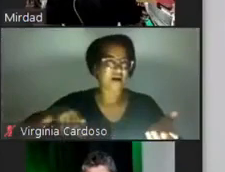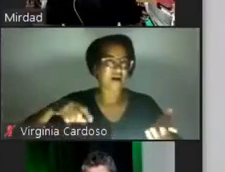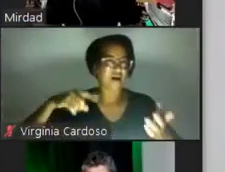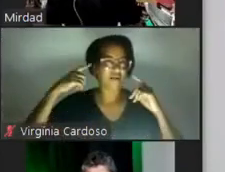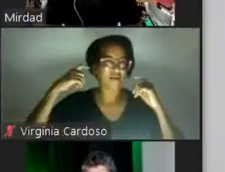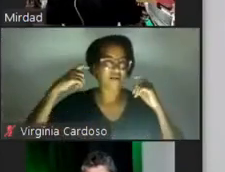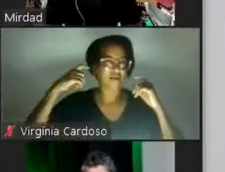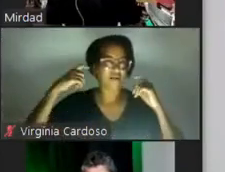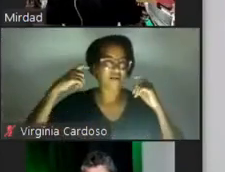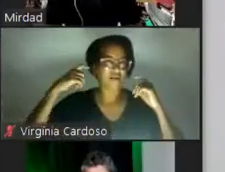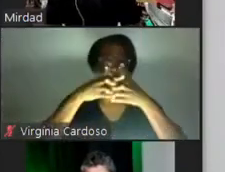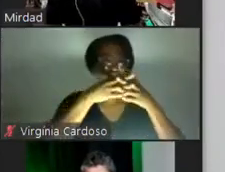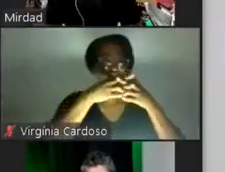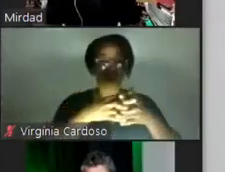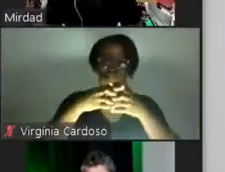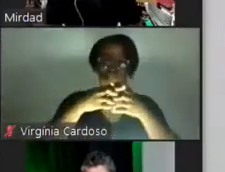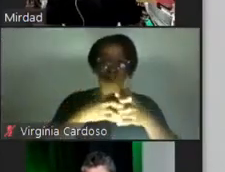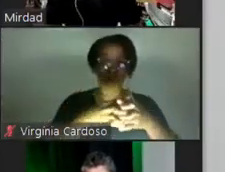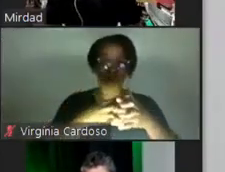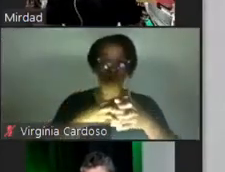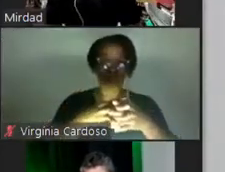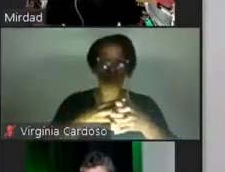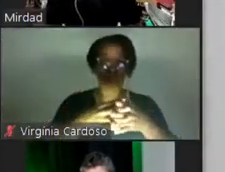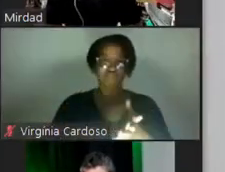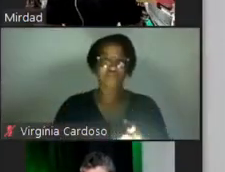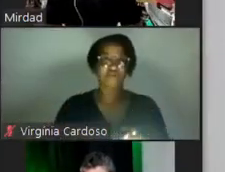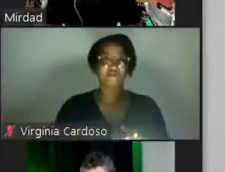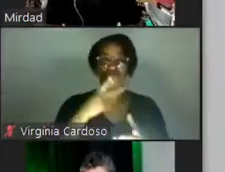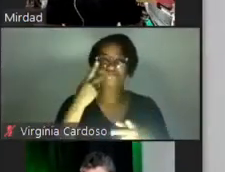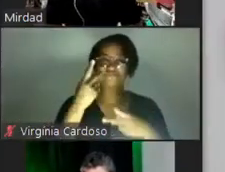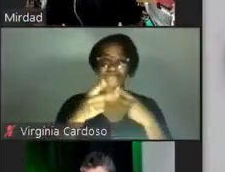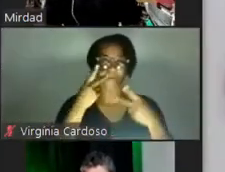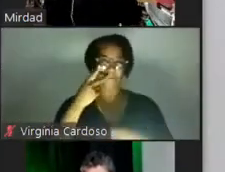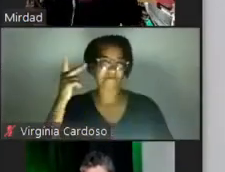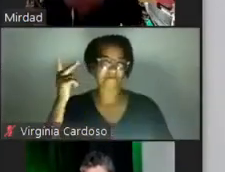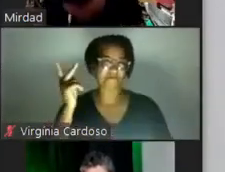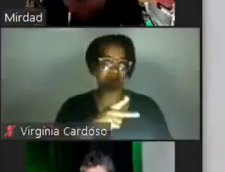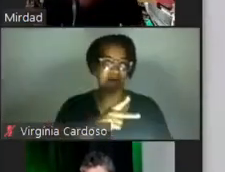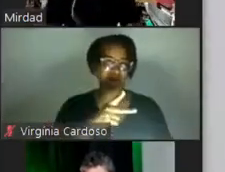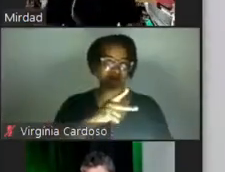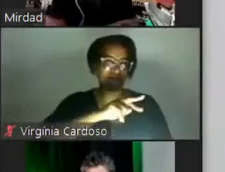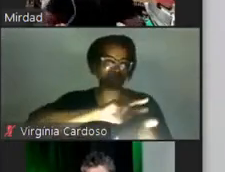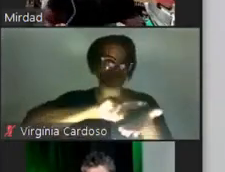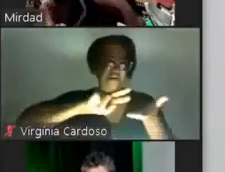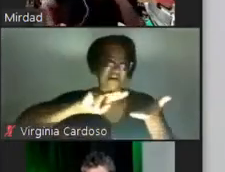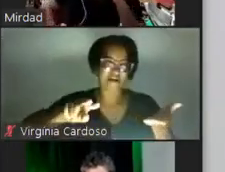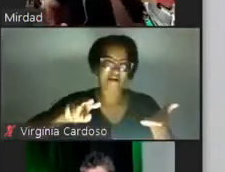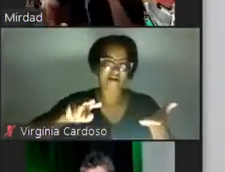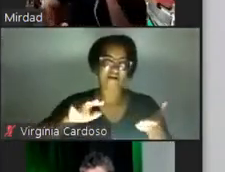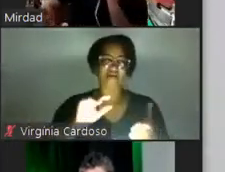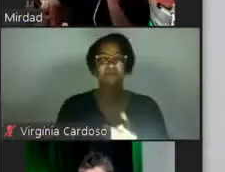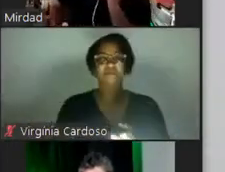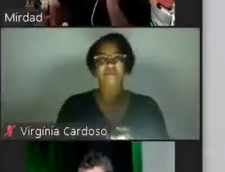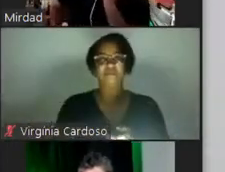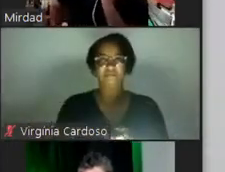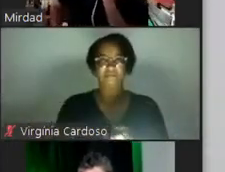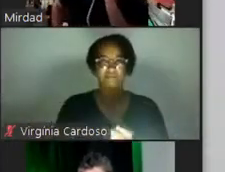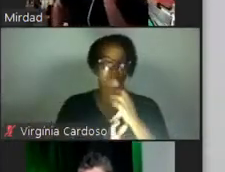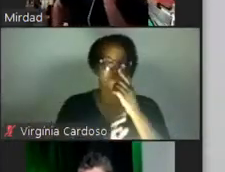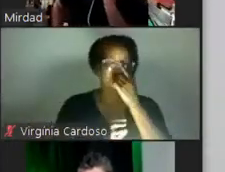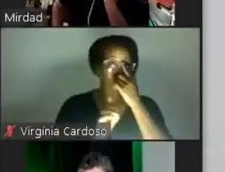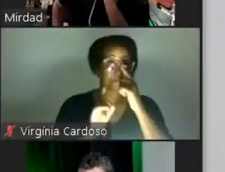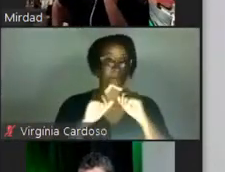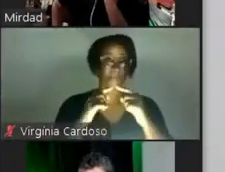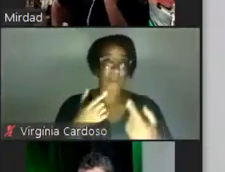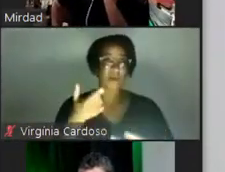confusão. Olha, me chamaram de tudo quanto é nome feio. Aí eu consegui